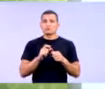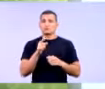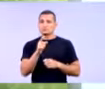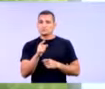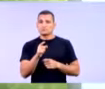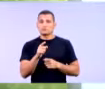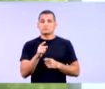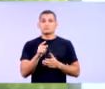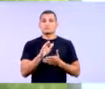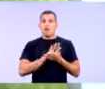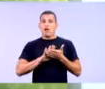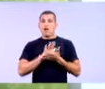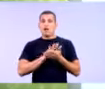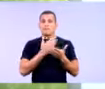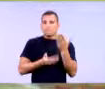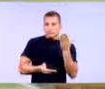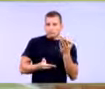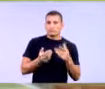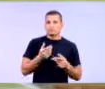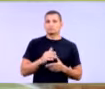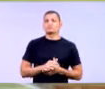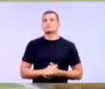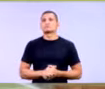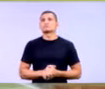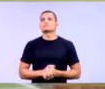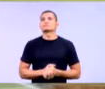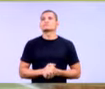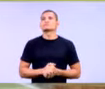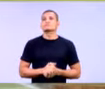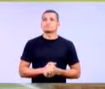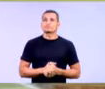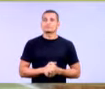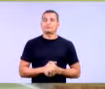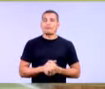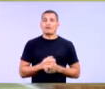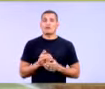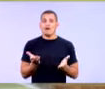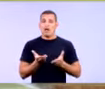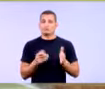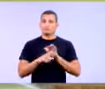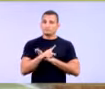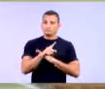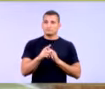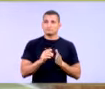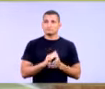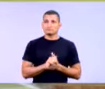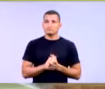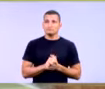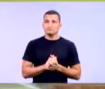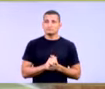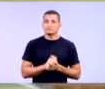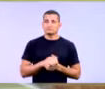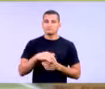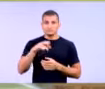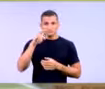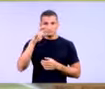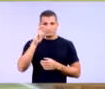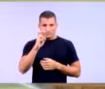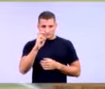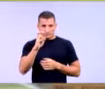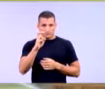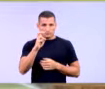não fiquem prejudicados. Exatamente. Agora a pergunta que não quer calar, né? É a nossa quinta questão, e aí